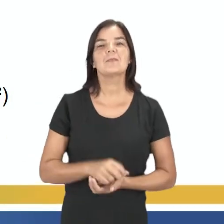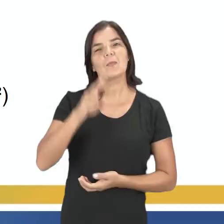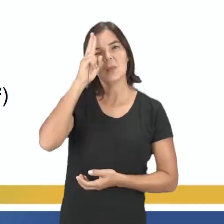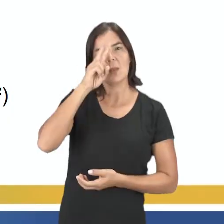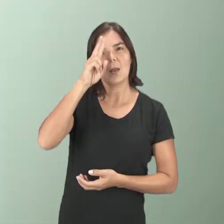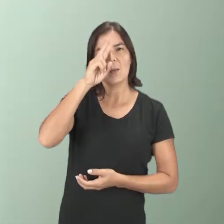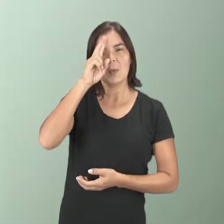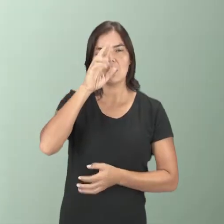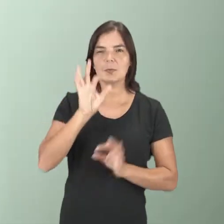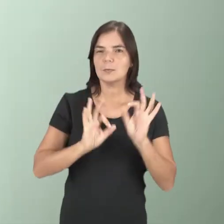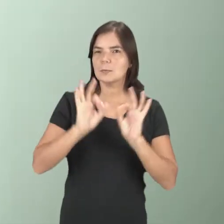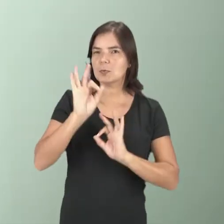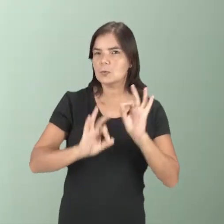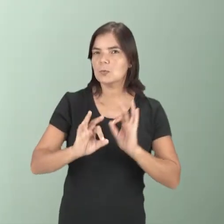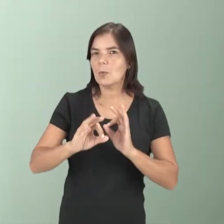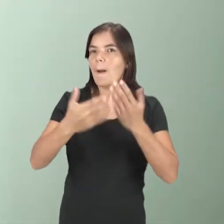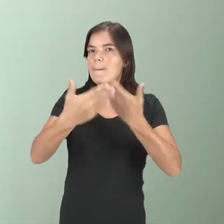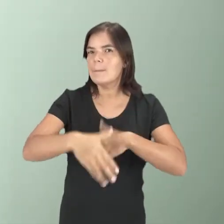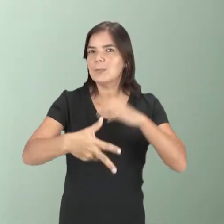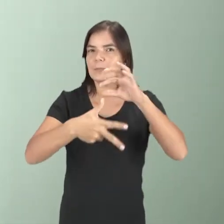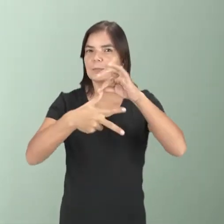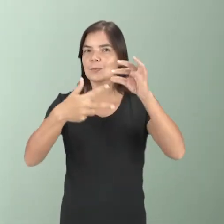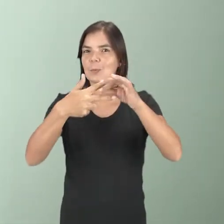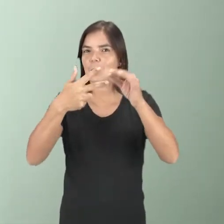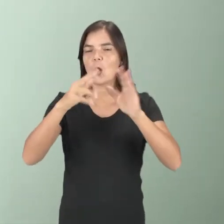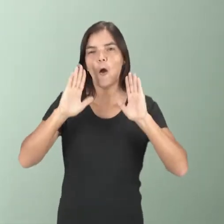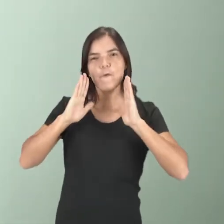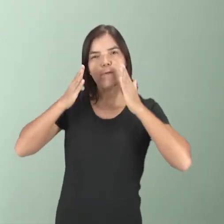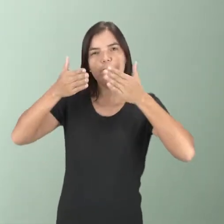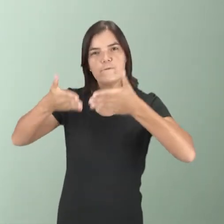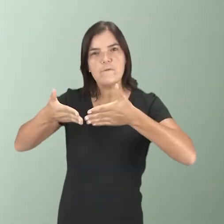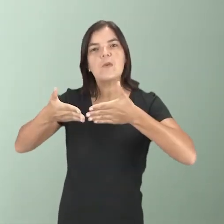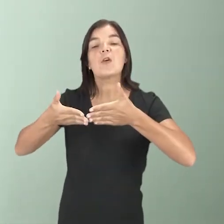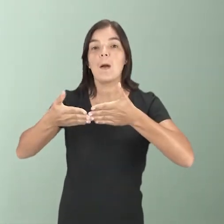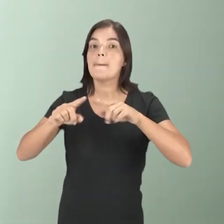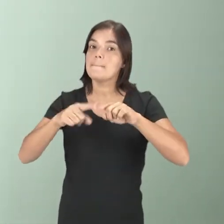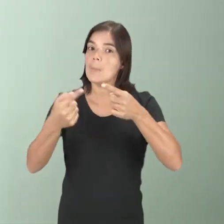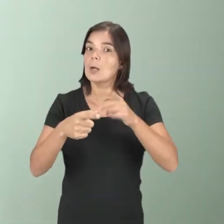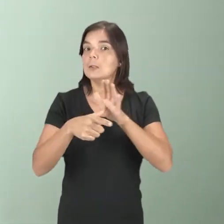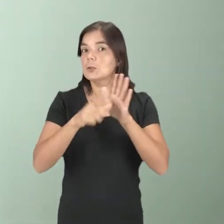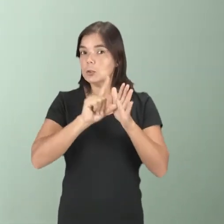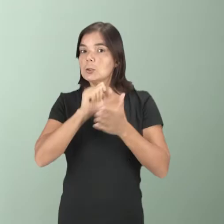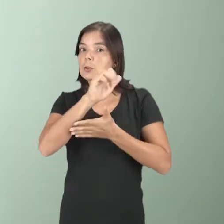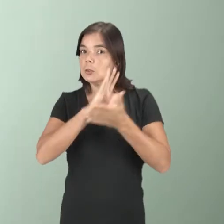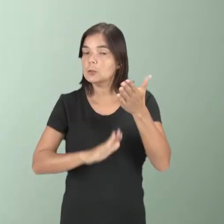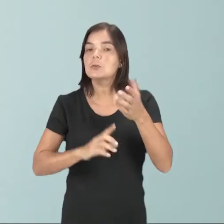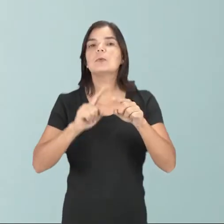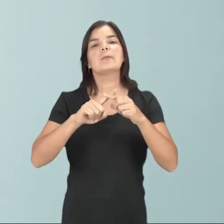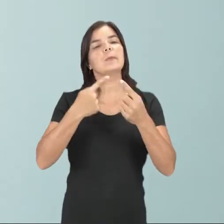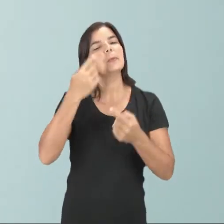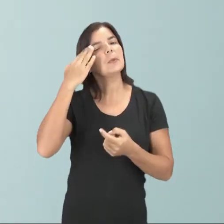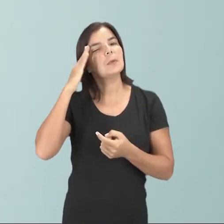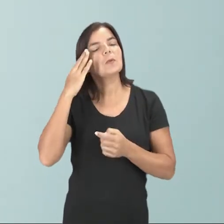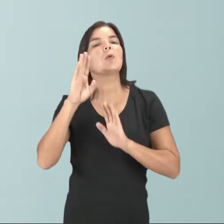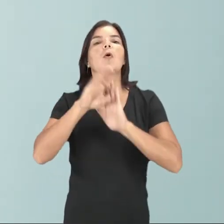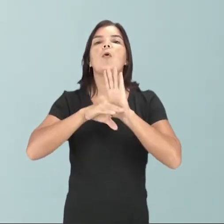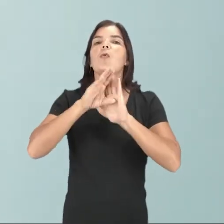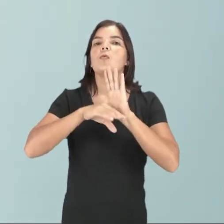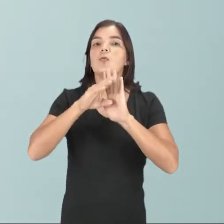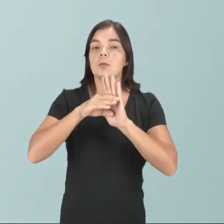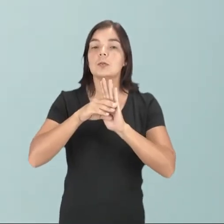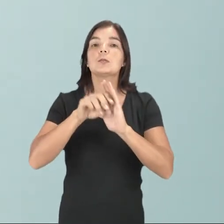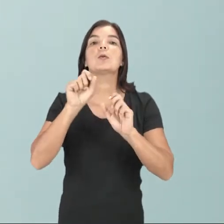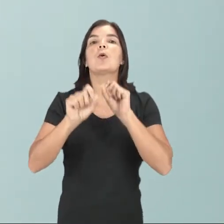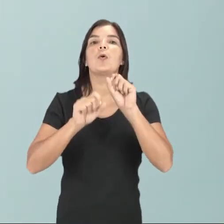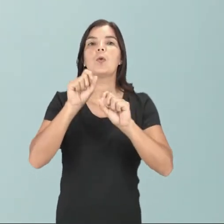Lembrando que vocês estão se preparando para fazer o Enem, então a gente vai focar mais nas questões, mas antes de irmos para as questões, vamos entender o conceito, a equação, para